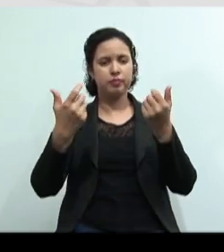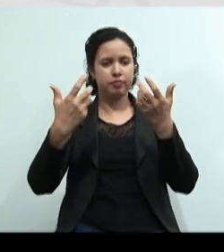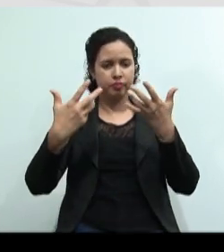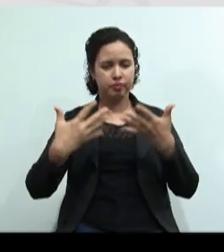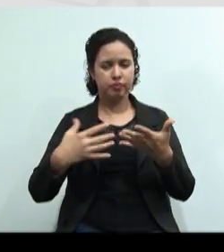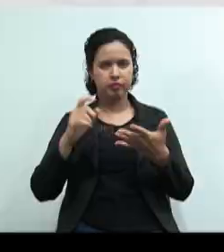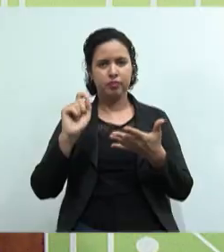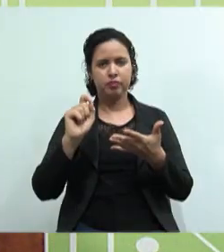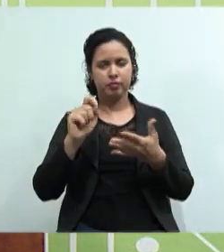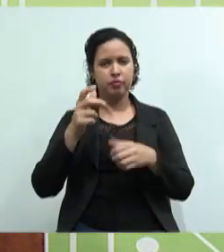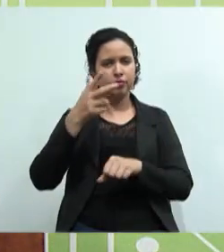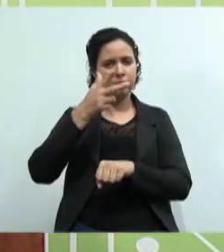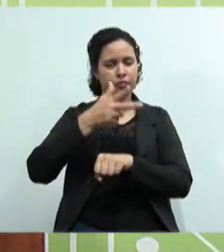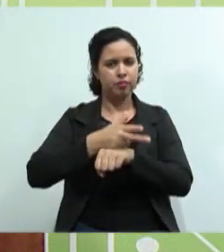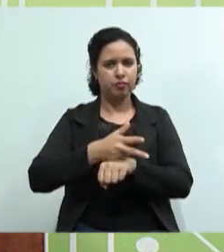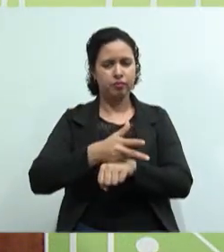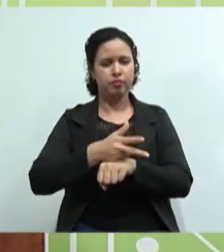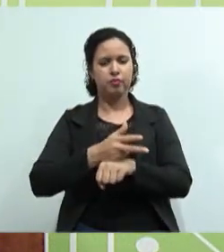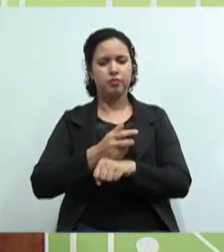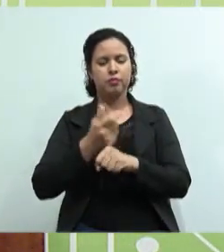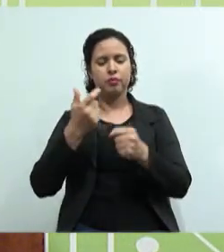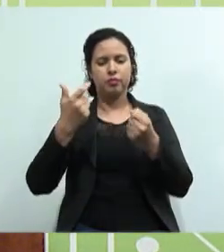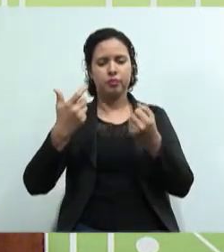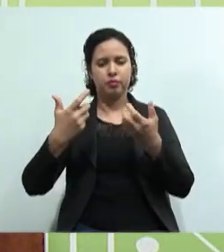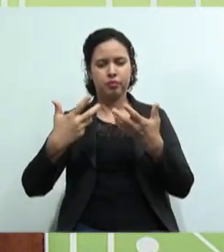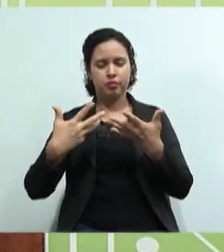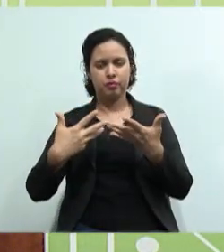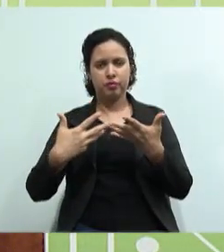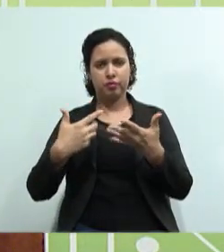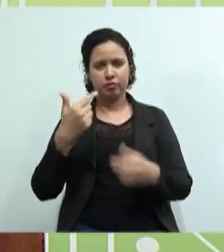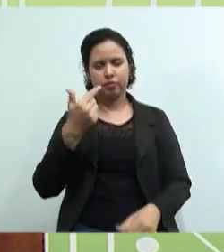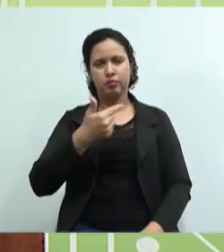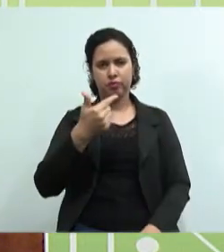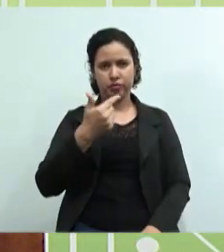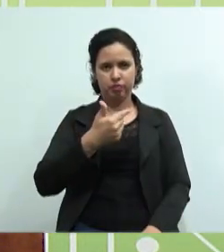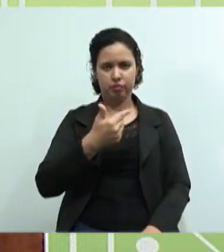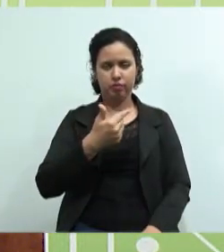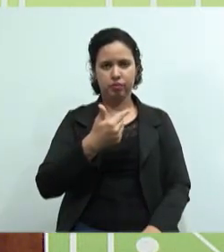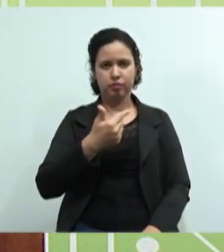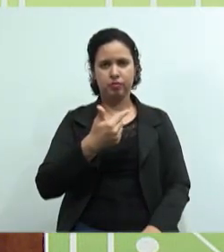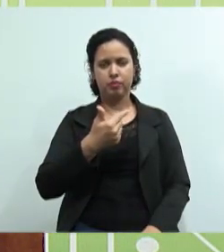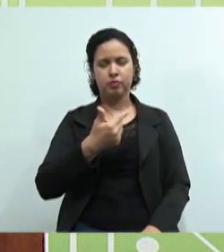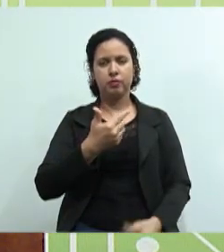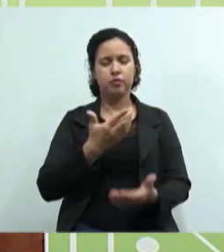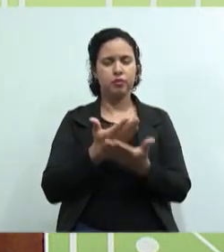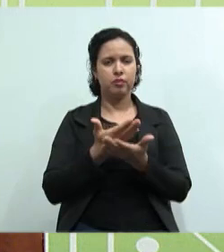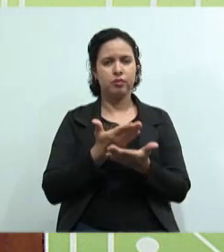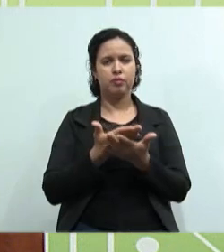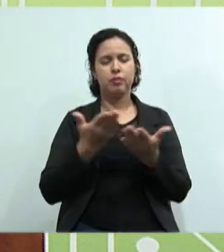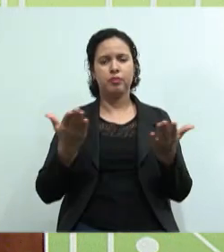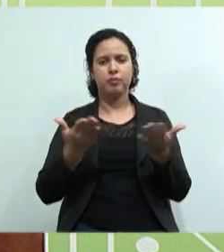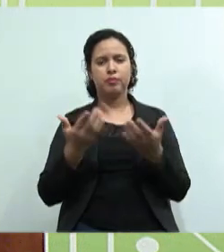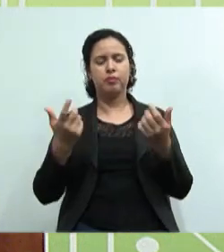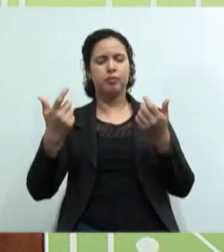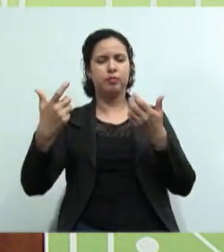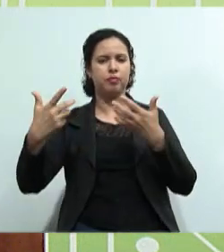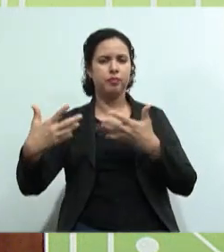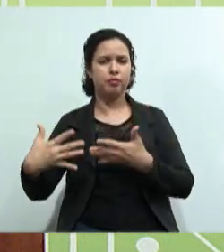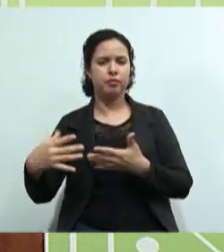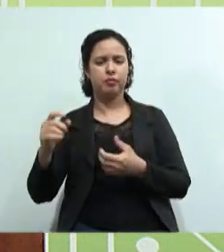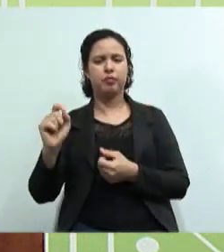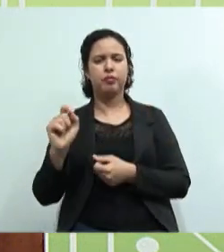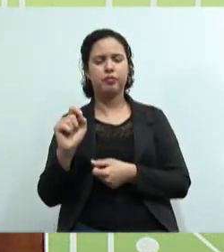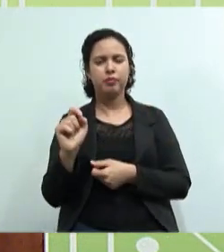slide. Agora, nós vamos para a segunda externa da nossa aula de hoje, que vai explicar para